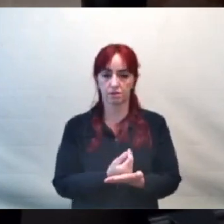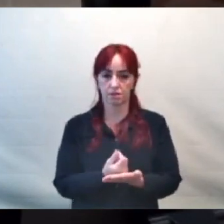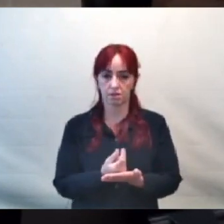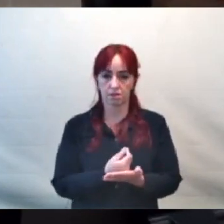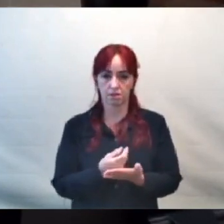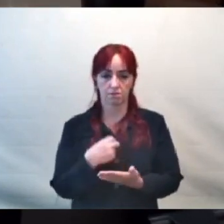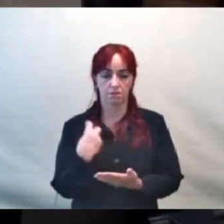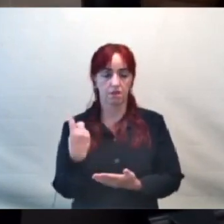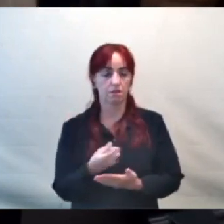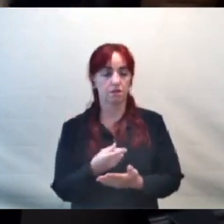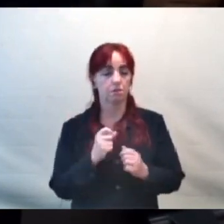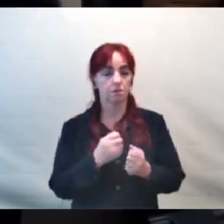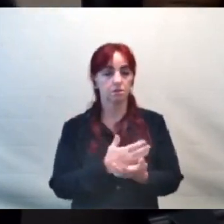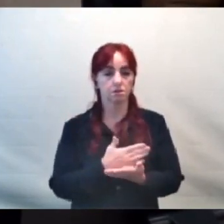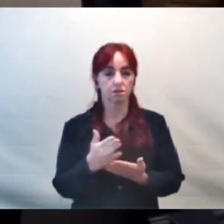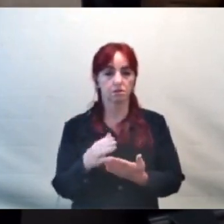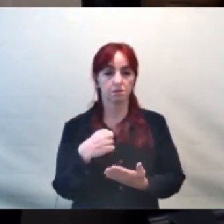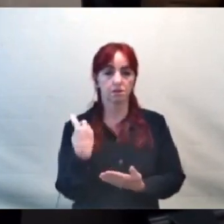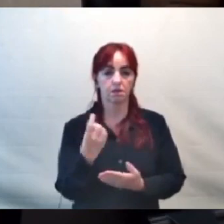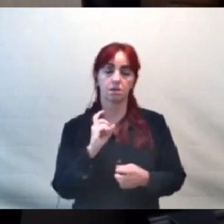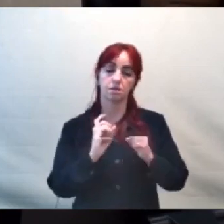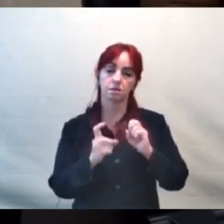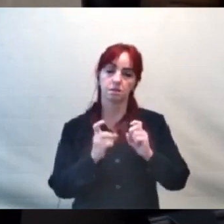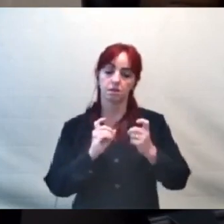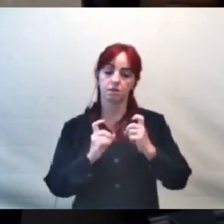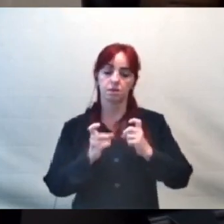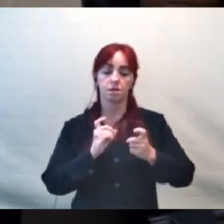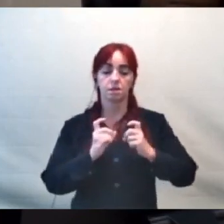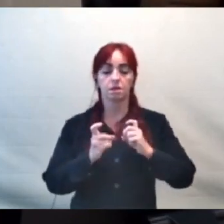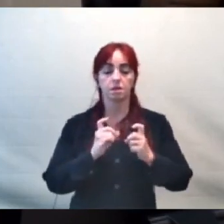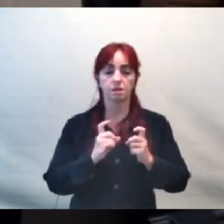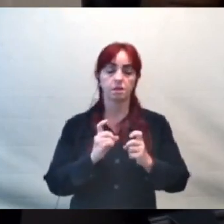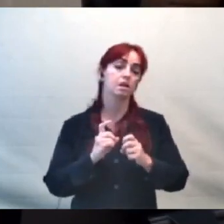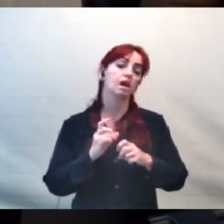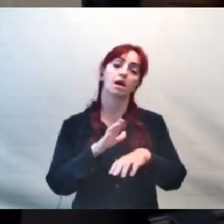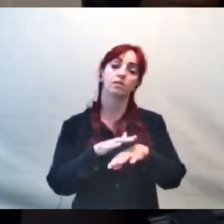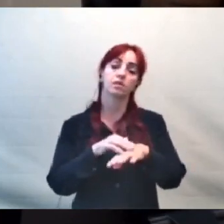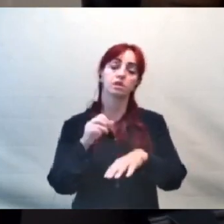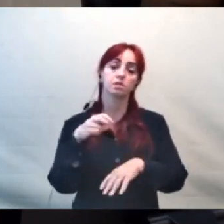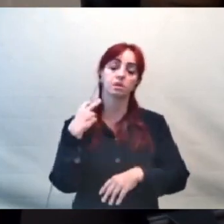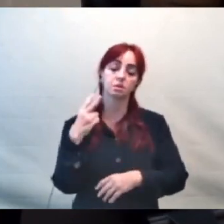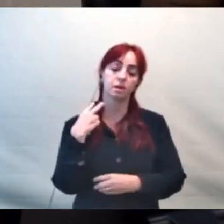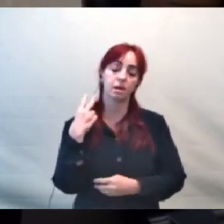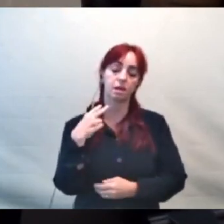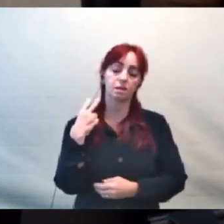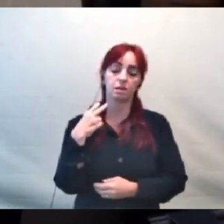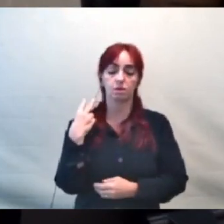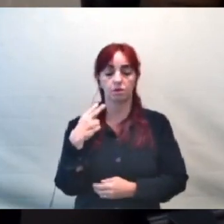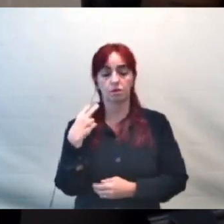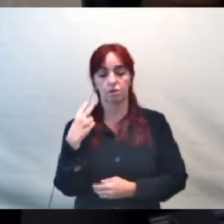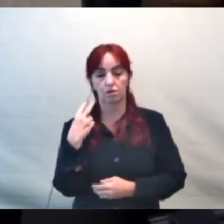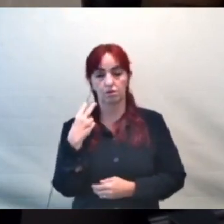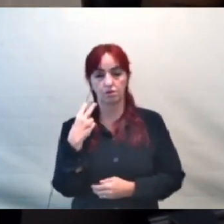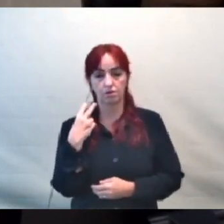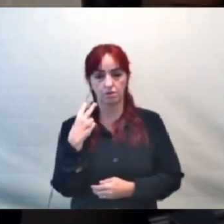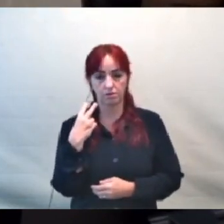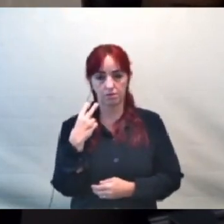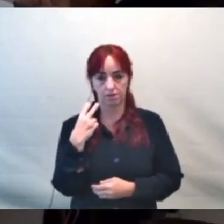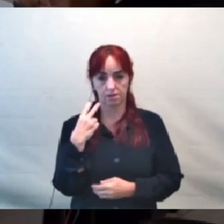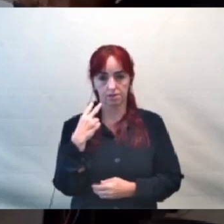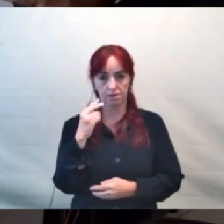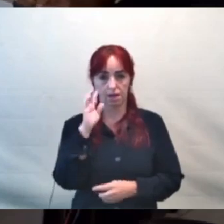dar início à nossa reunião, farei chamada dos vereadores titulares dessa comissão.